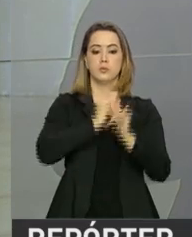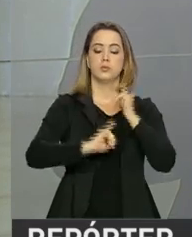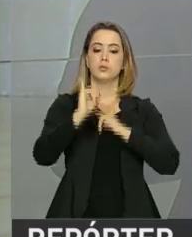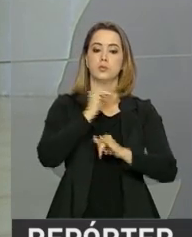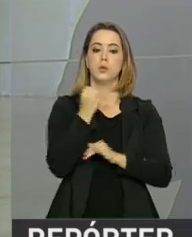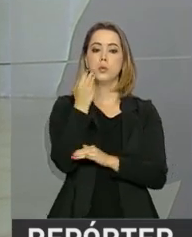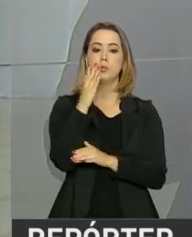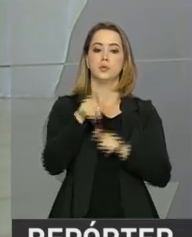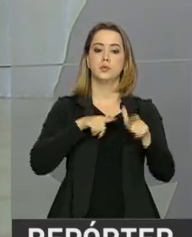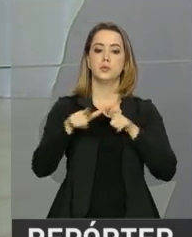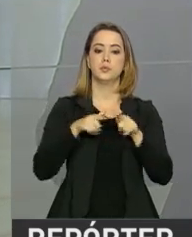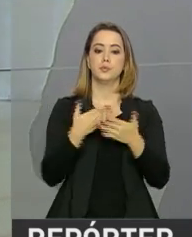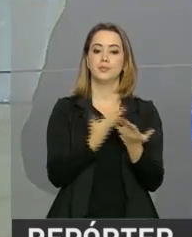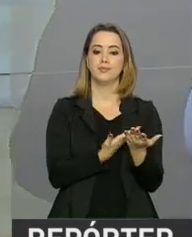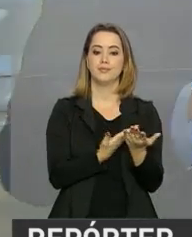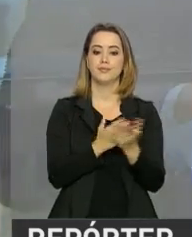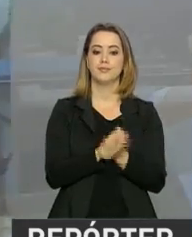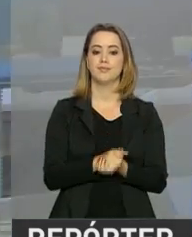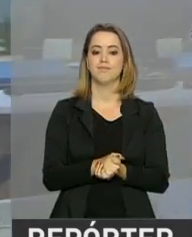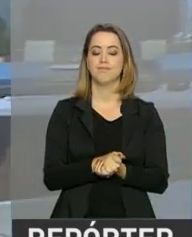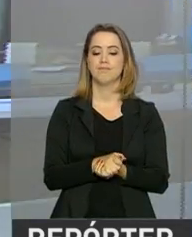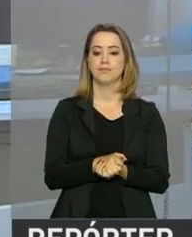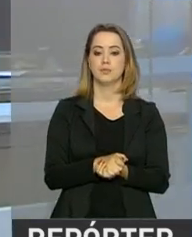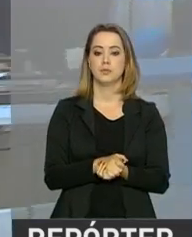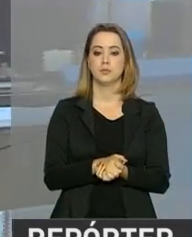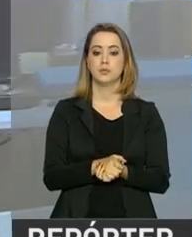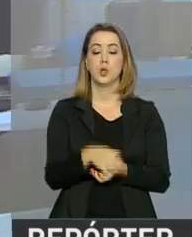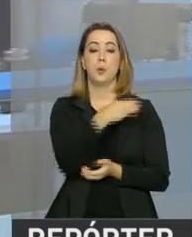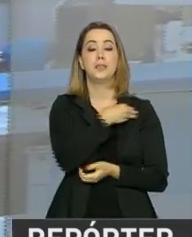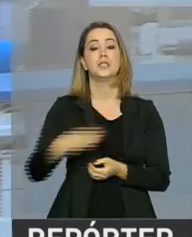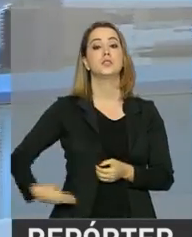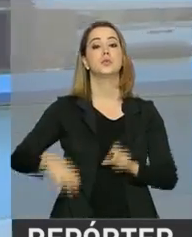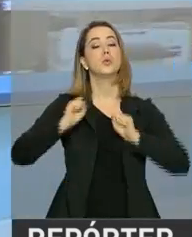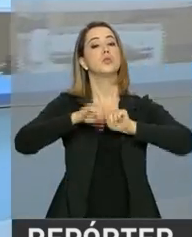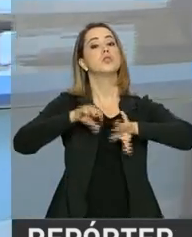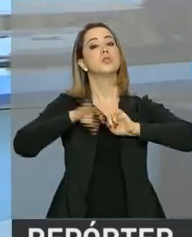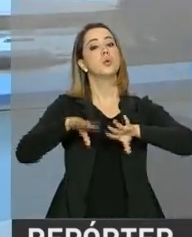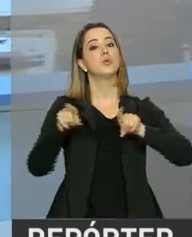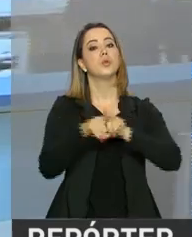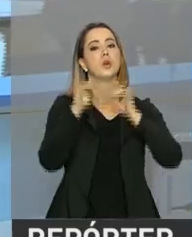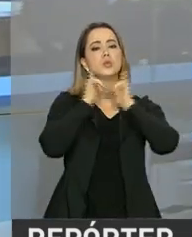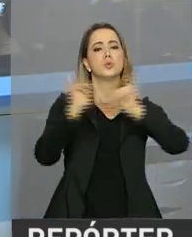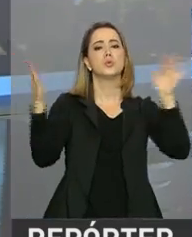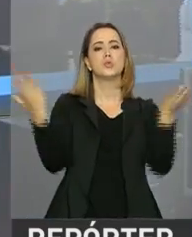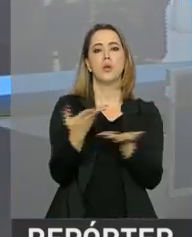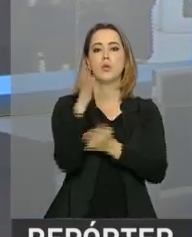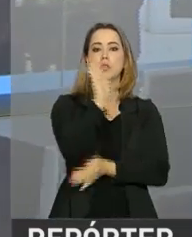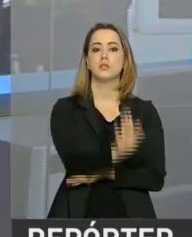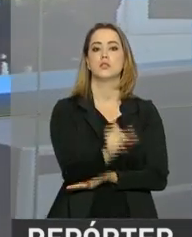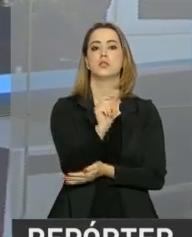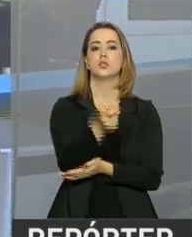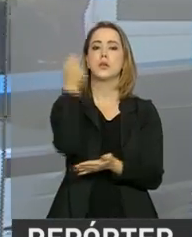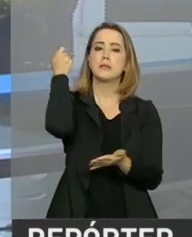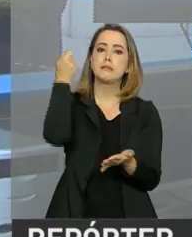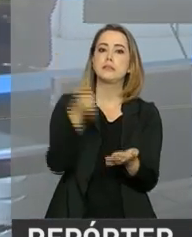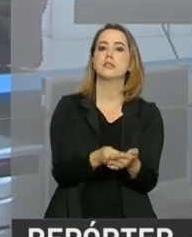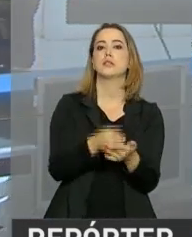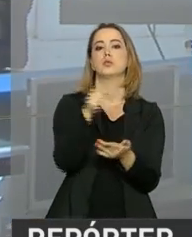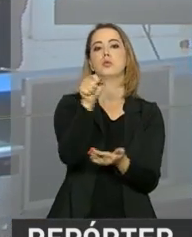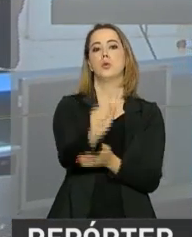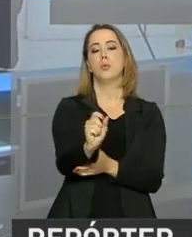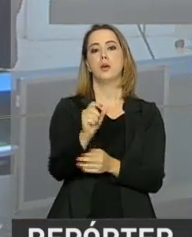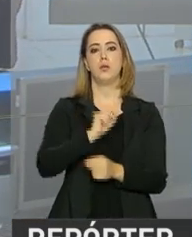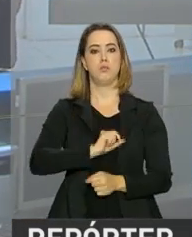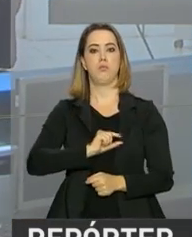informações bom trabalho para você e o ministro da educação Mendonça Filho anunciou esta tarde que está garantido o pagamento